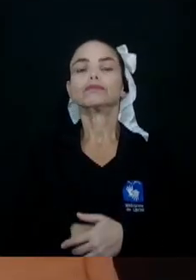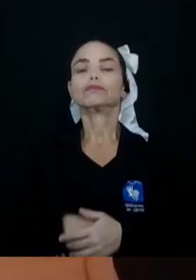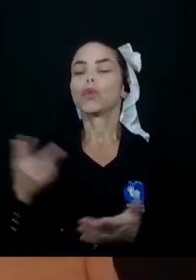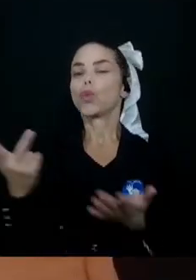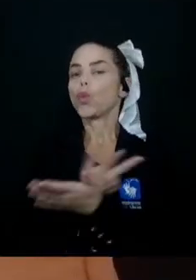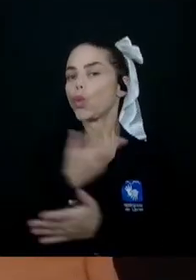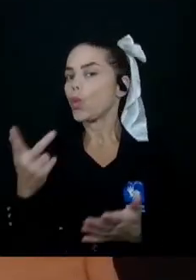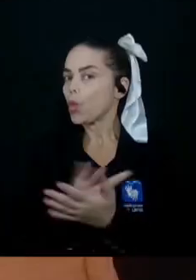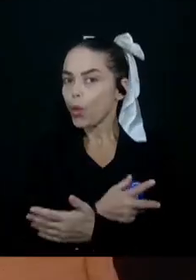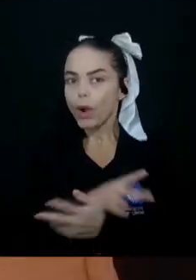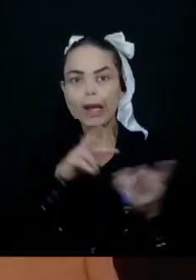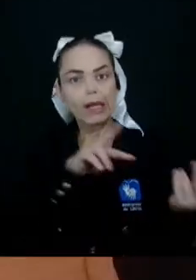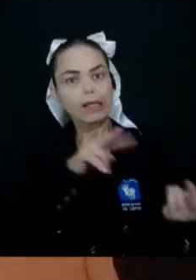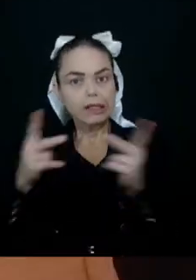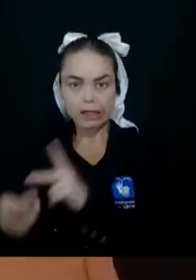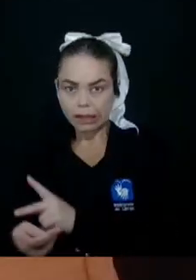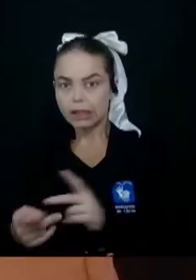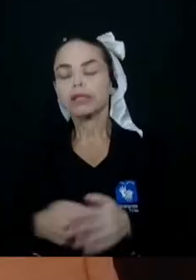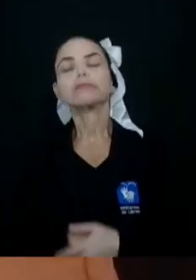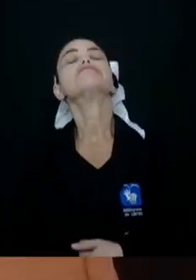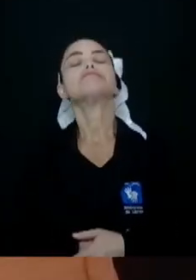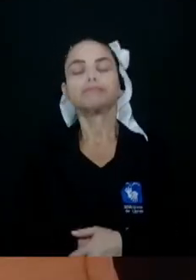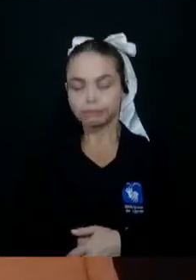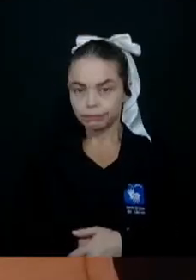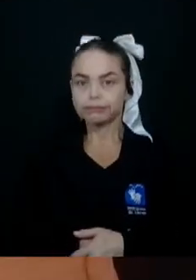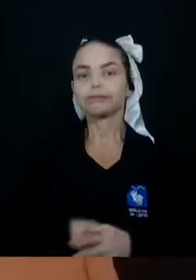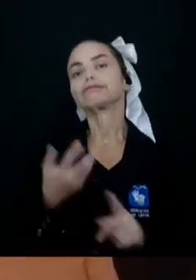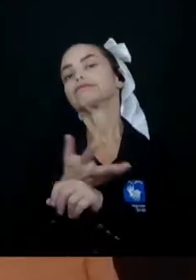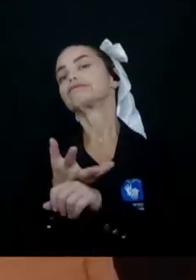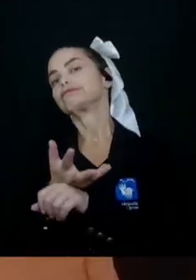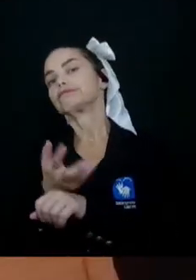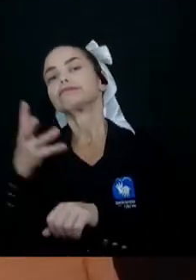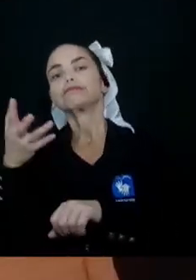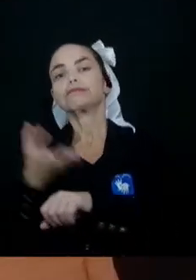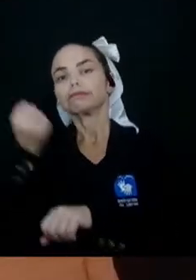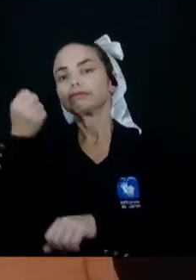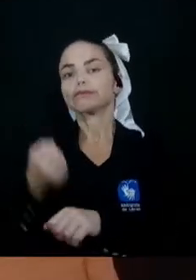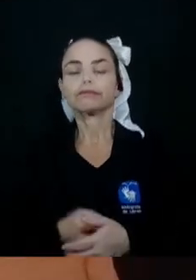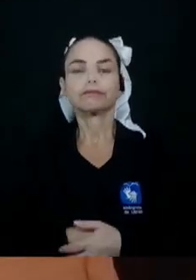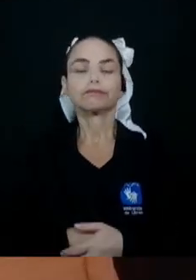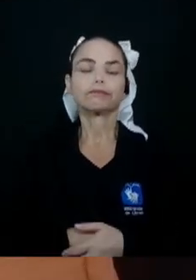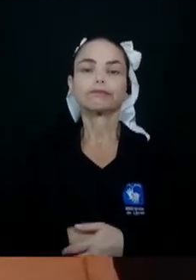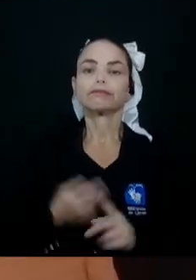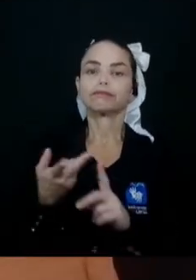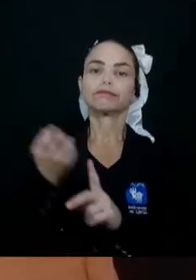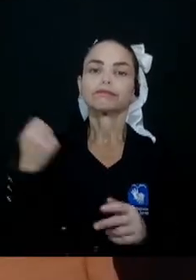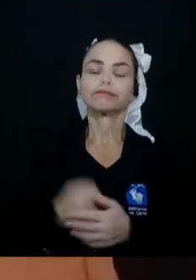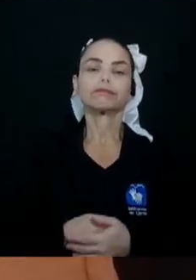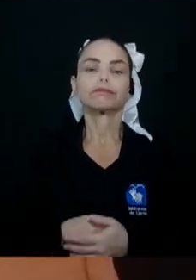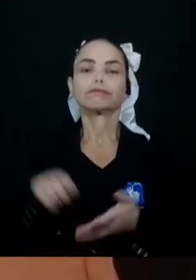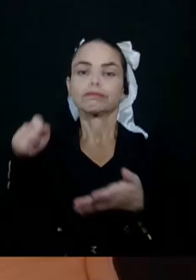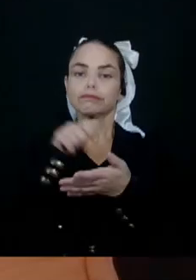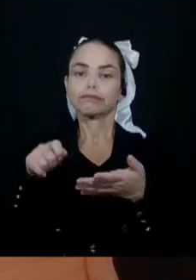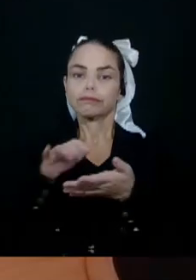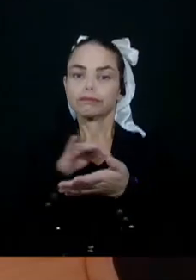esse Pix indevido, ou uma fraude, ou um golpe, e também preenche um formulário que chama